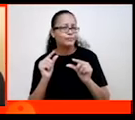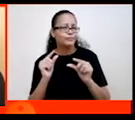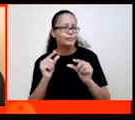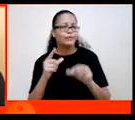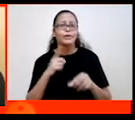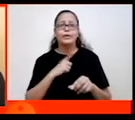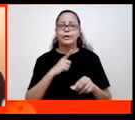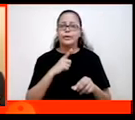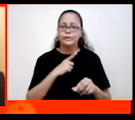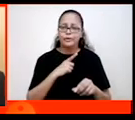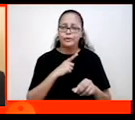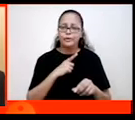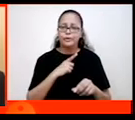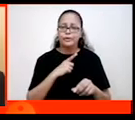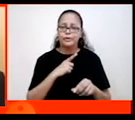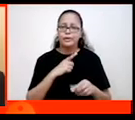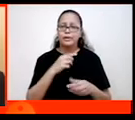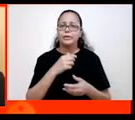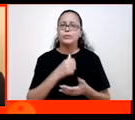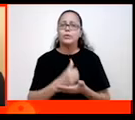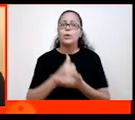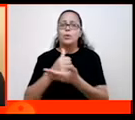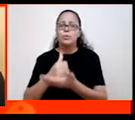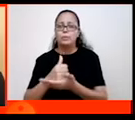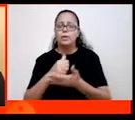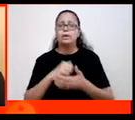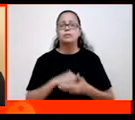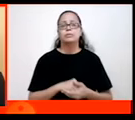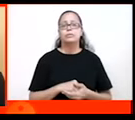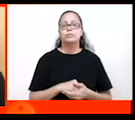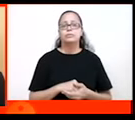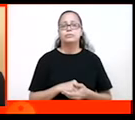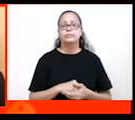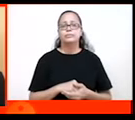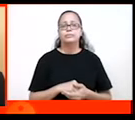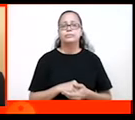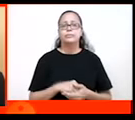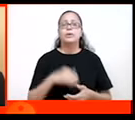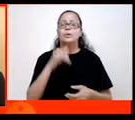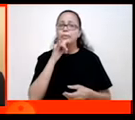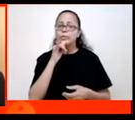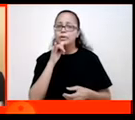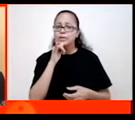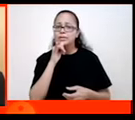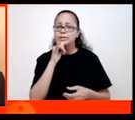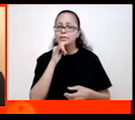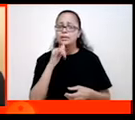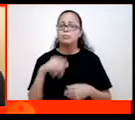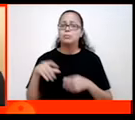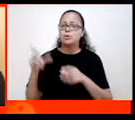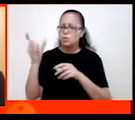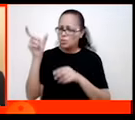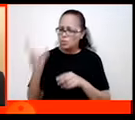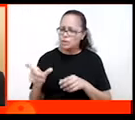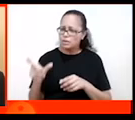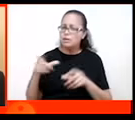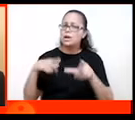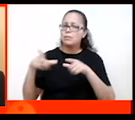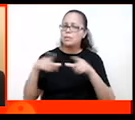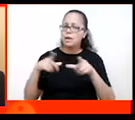sendo premiados aqueles que se destacassem. Então, aqueles que eram, vamos dizer, do ponto de vista do empresário mais eficientes,